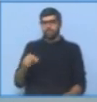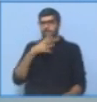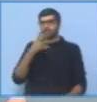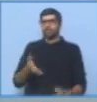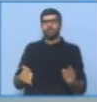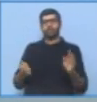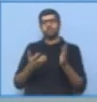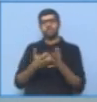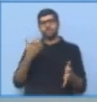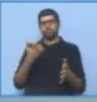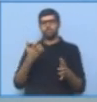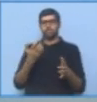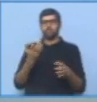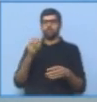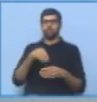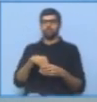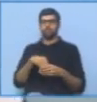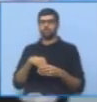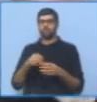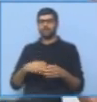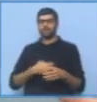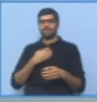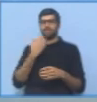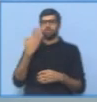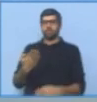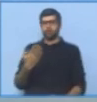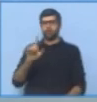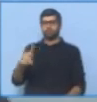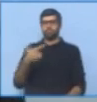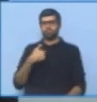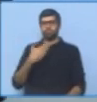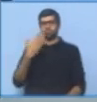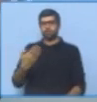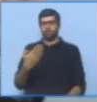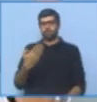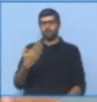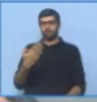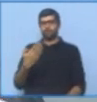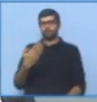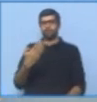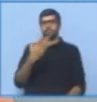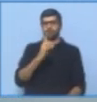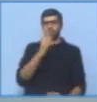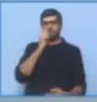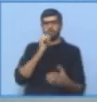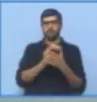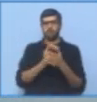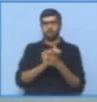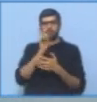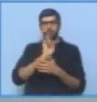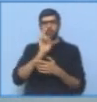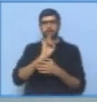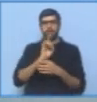sinal e metê-lo numa lógica dos 7 sinais, e depois encontramos a lógica dos 6 maridos que aquela